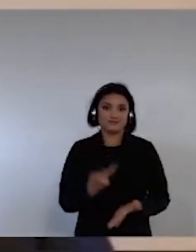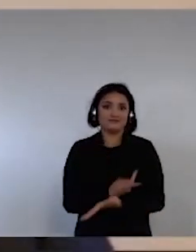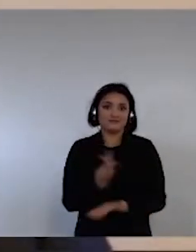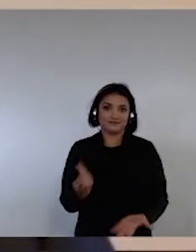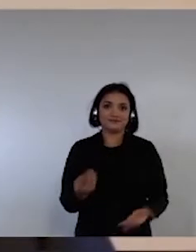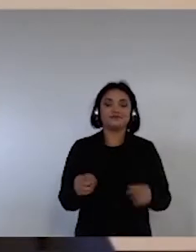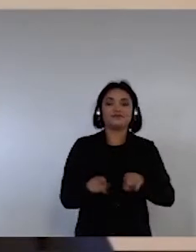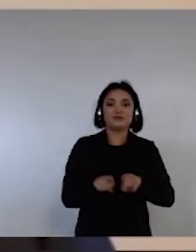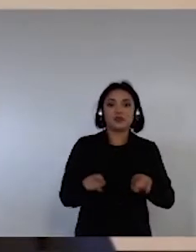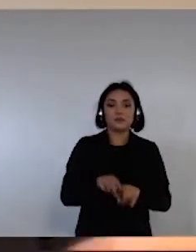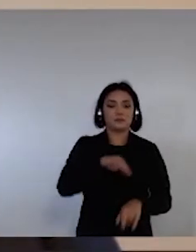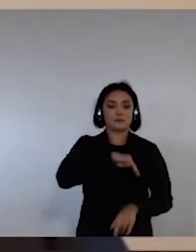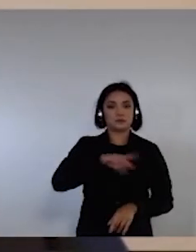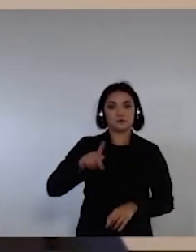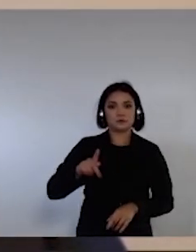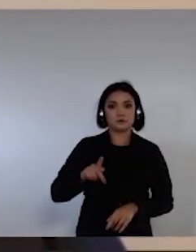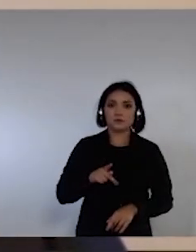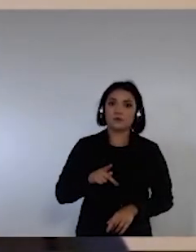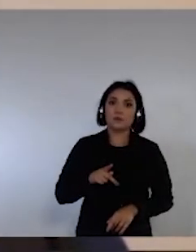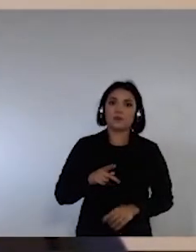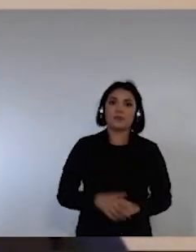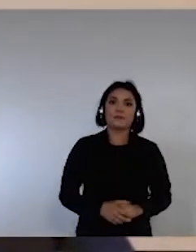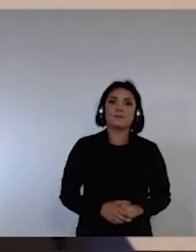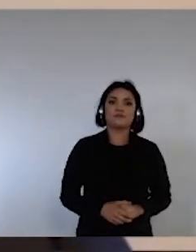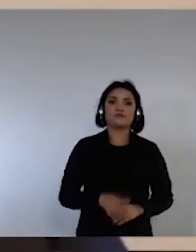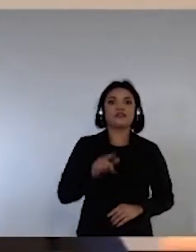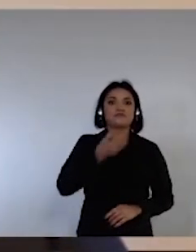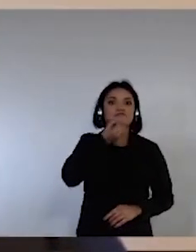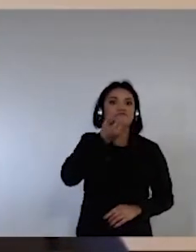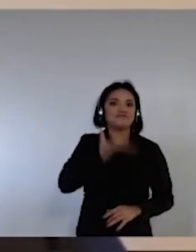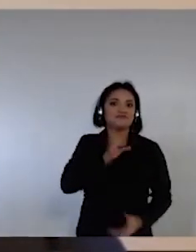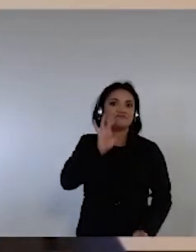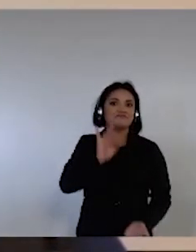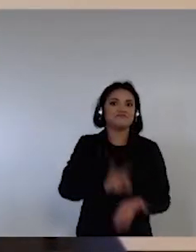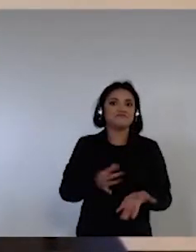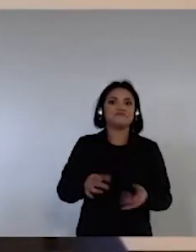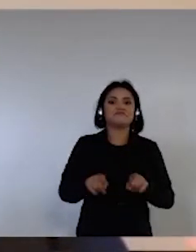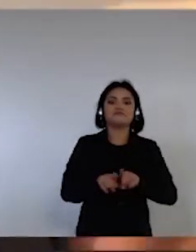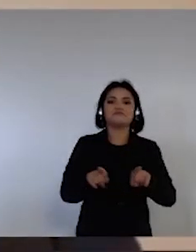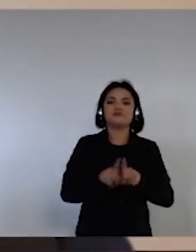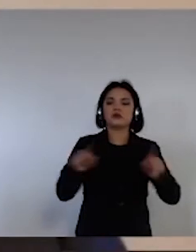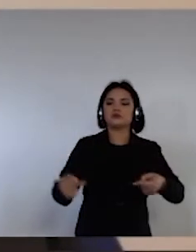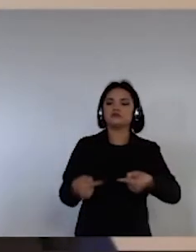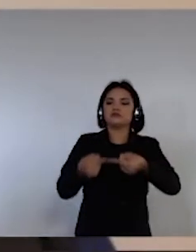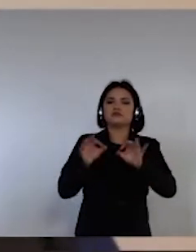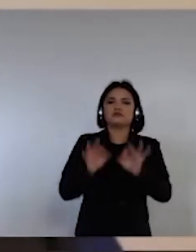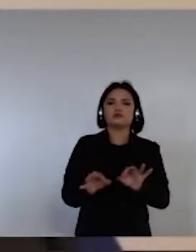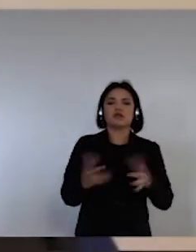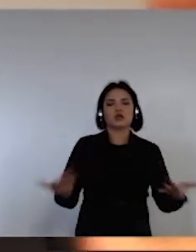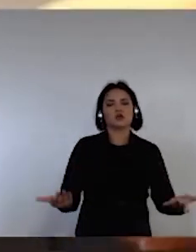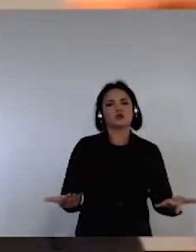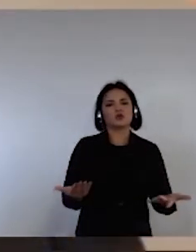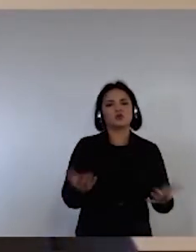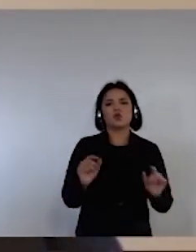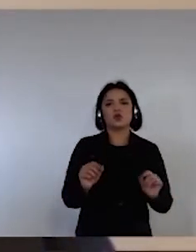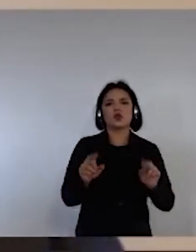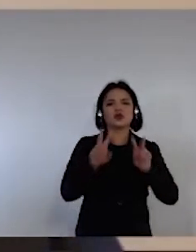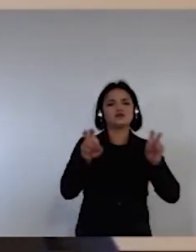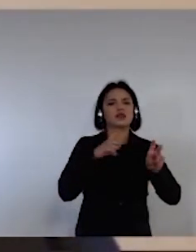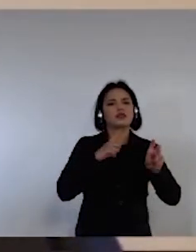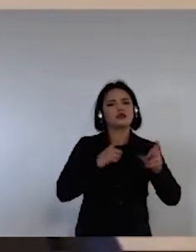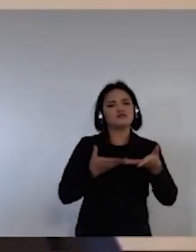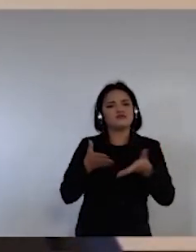também avançar. Não sei se o Celso também tem algum comentário sobre essa primeira parte do plenário virtual, se quiser fazer algum comentário rápido.